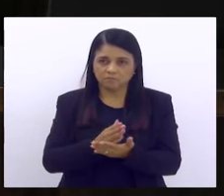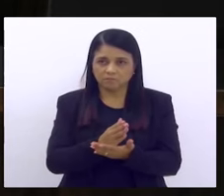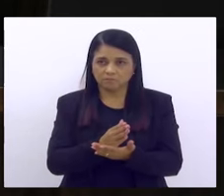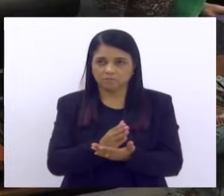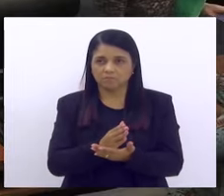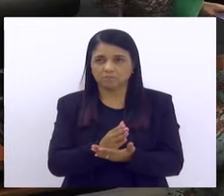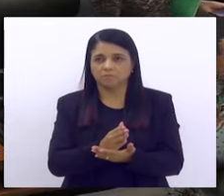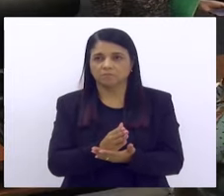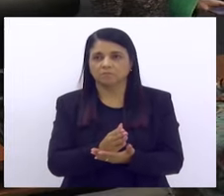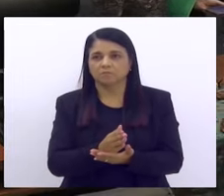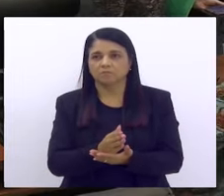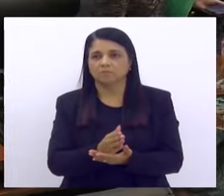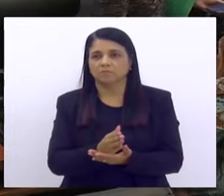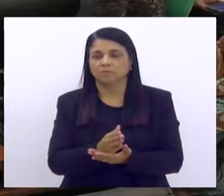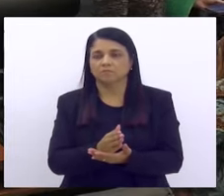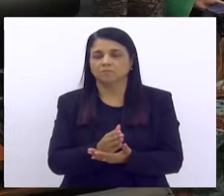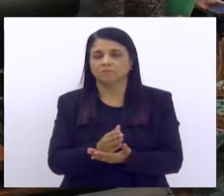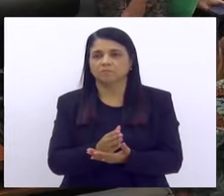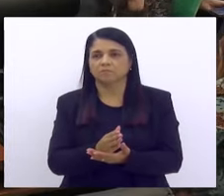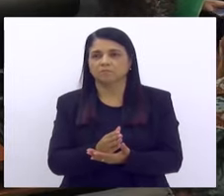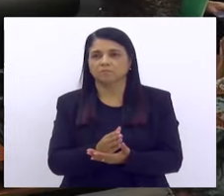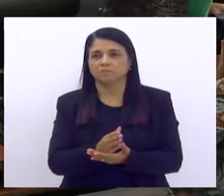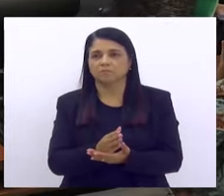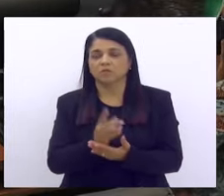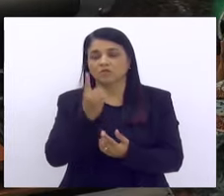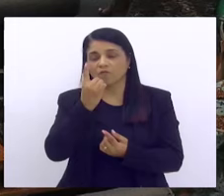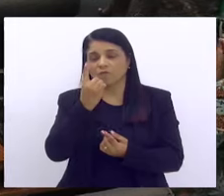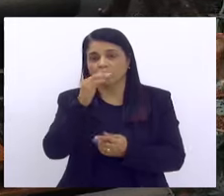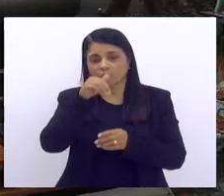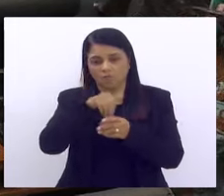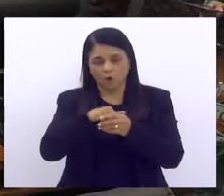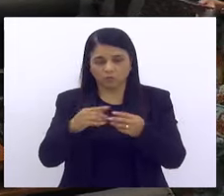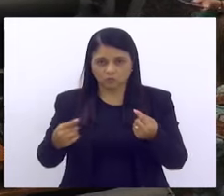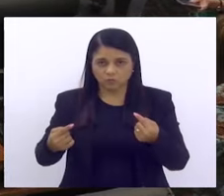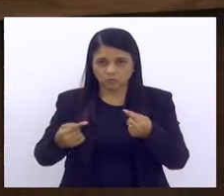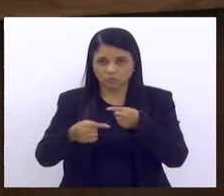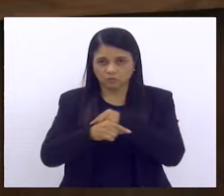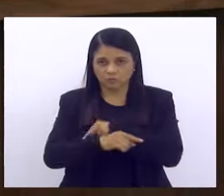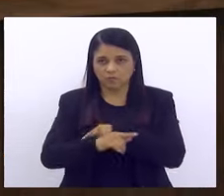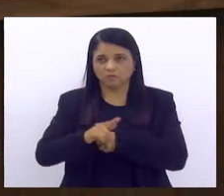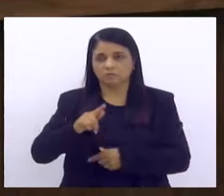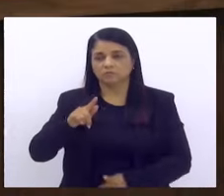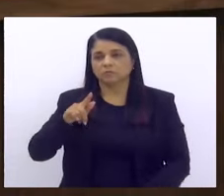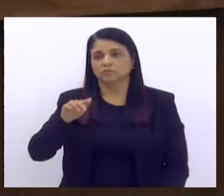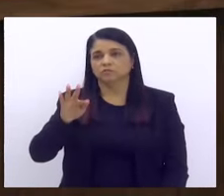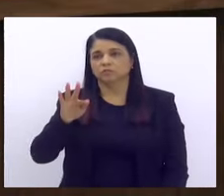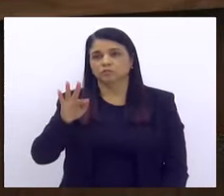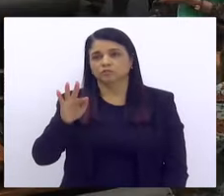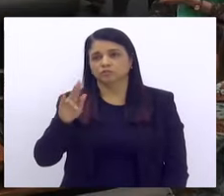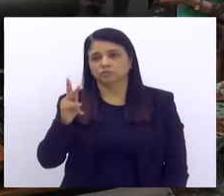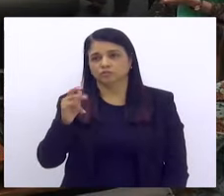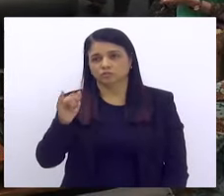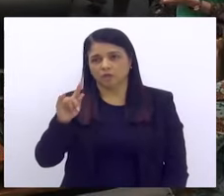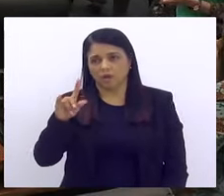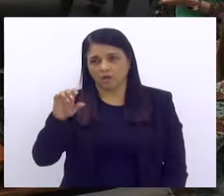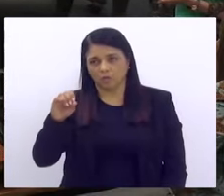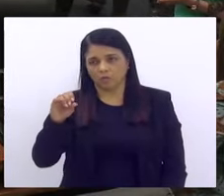para registrar meu voto contrário. Exceção, voto contrário do deputado Galhaço. O deputado,